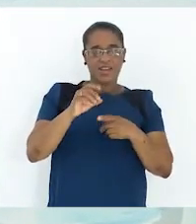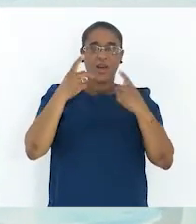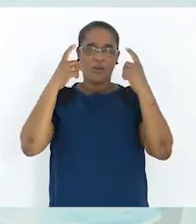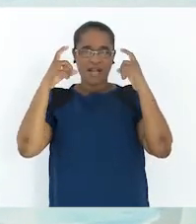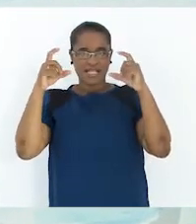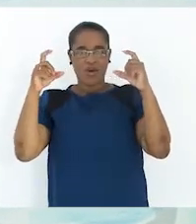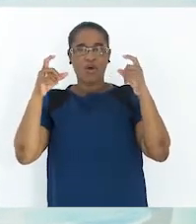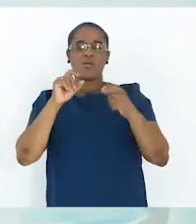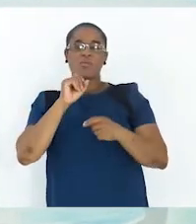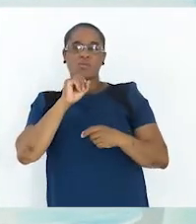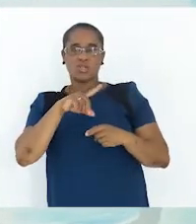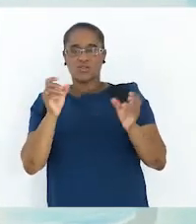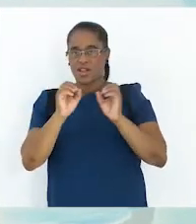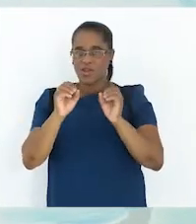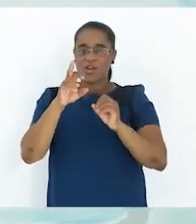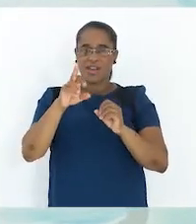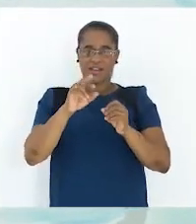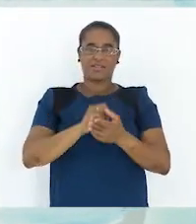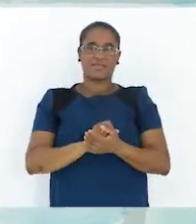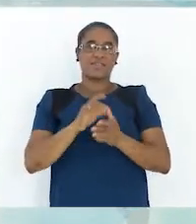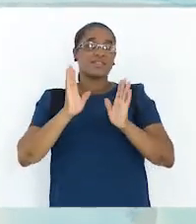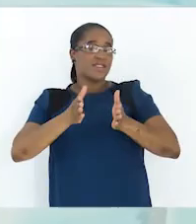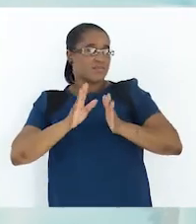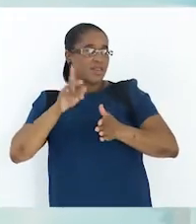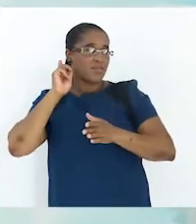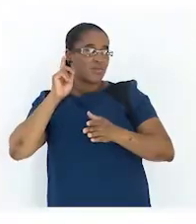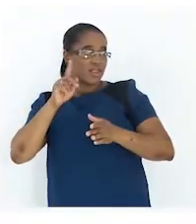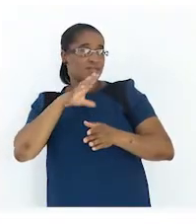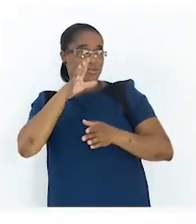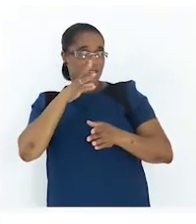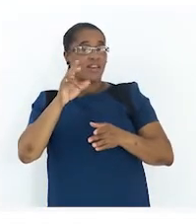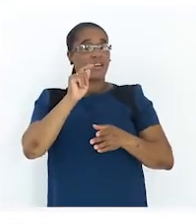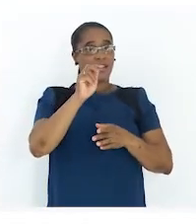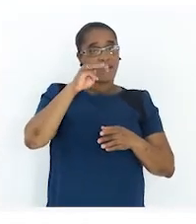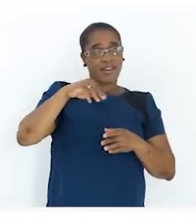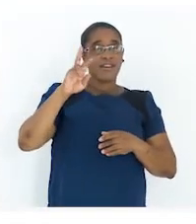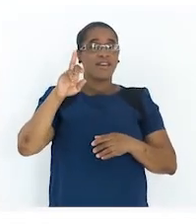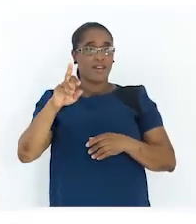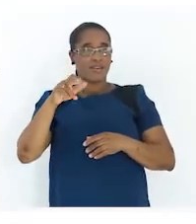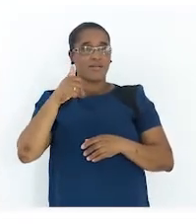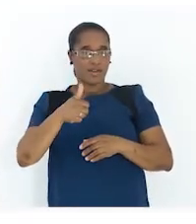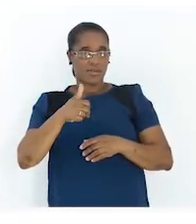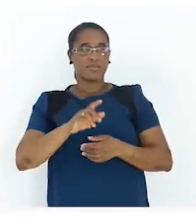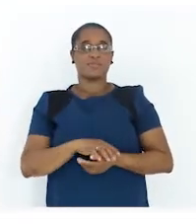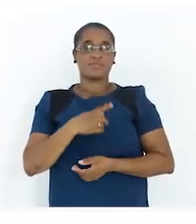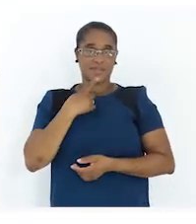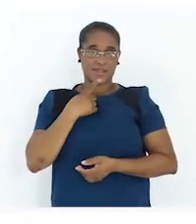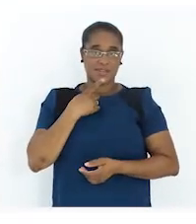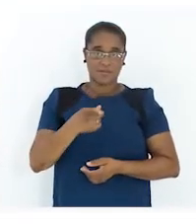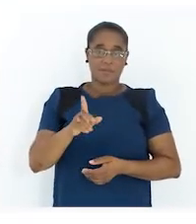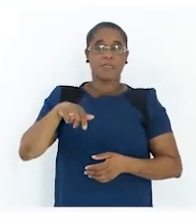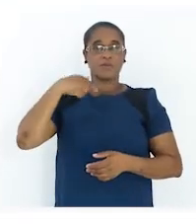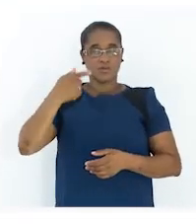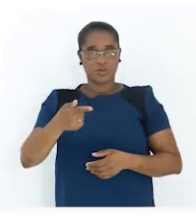R. Sempre importante dizer em R. Correto? Bom, os